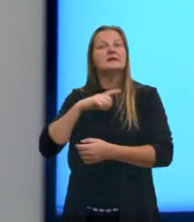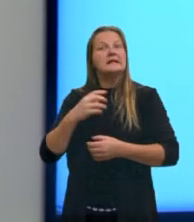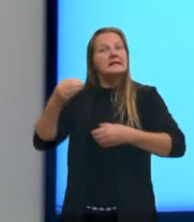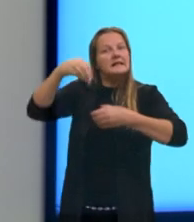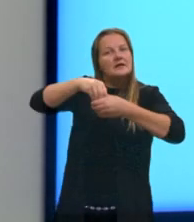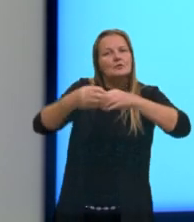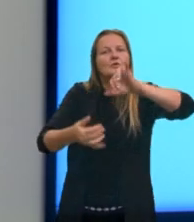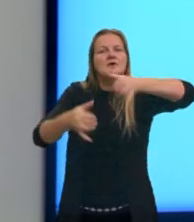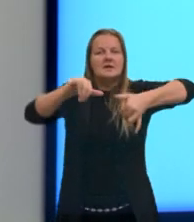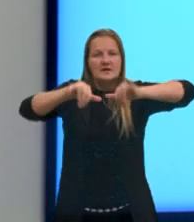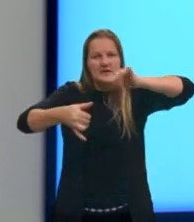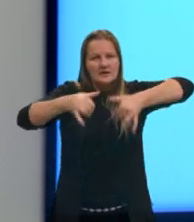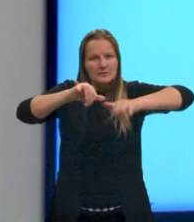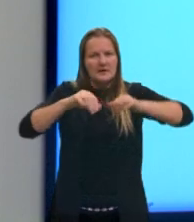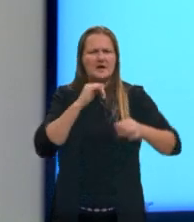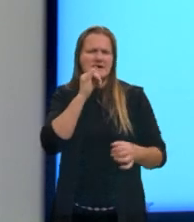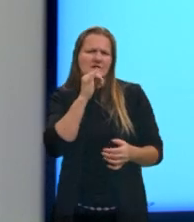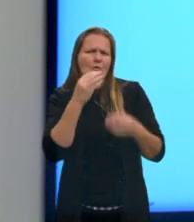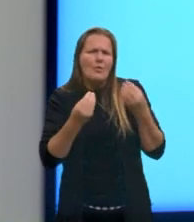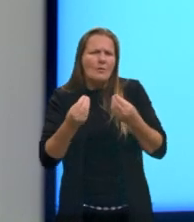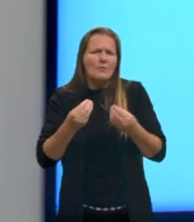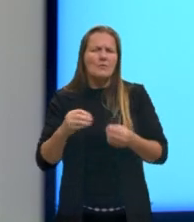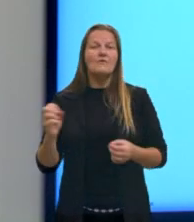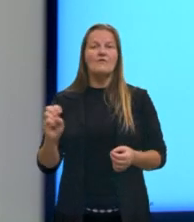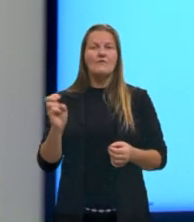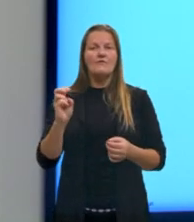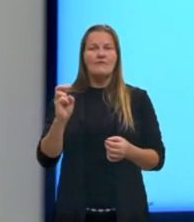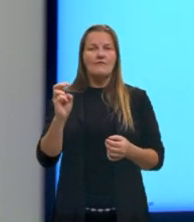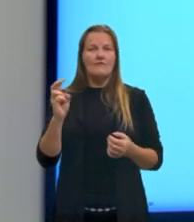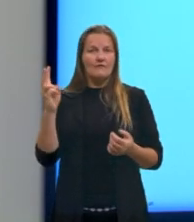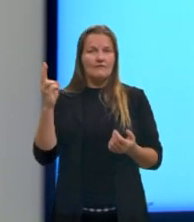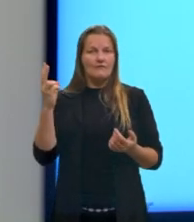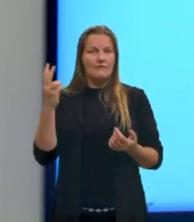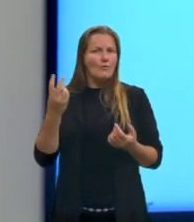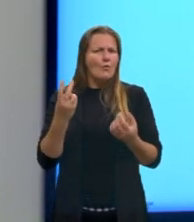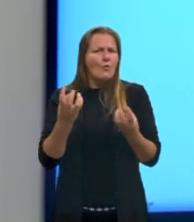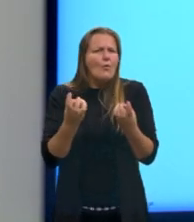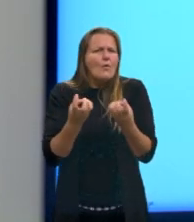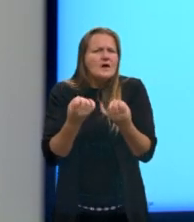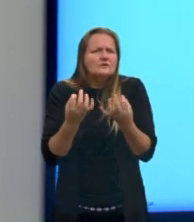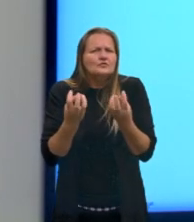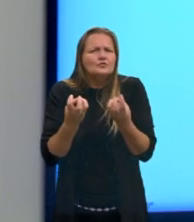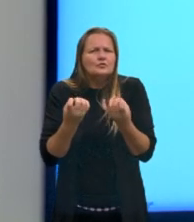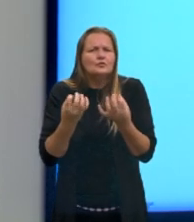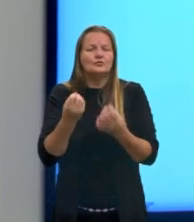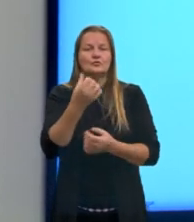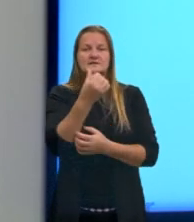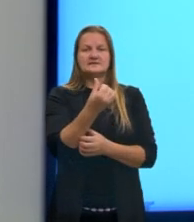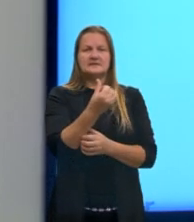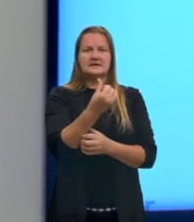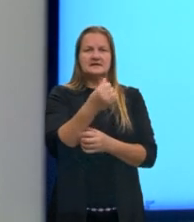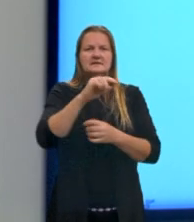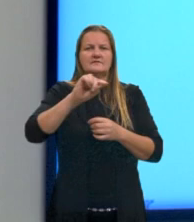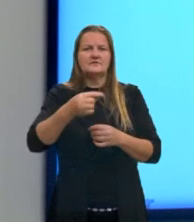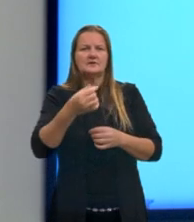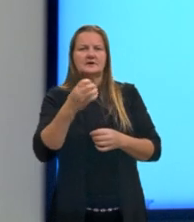Química né é um exemplo então de um valor muito grande porque aqui a gente tem